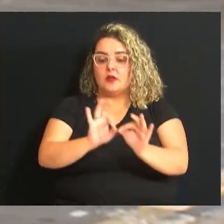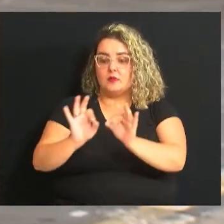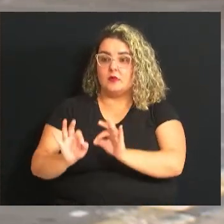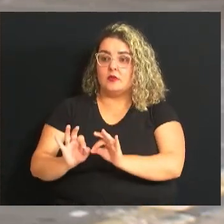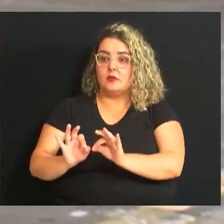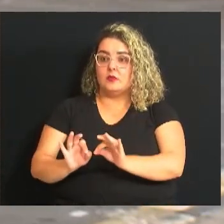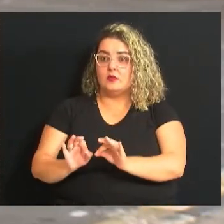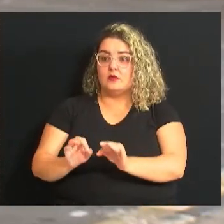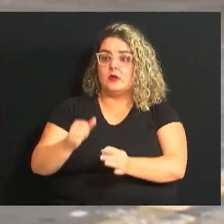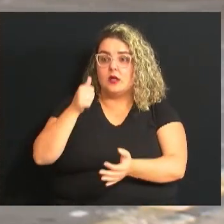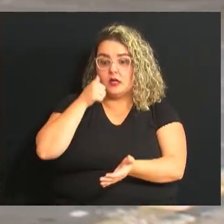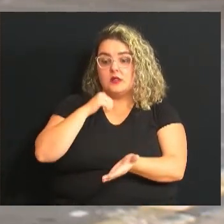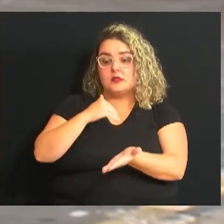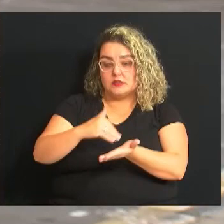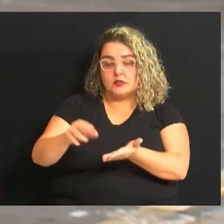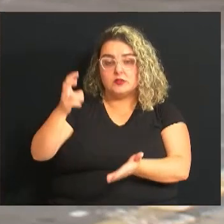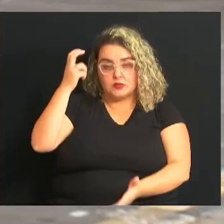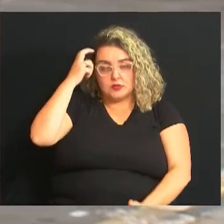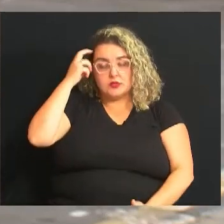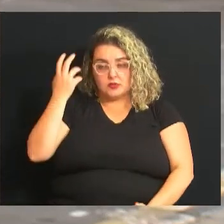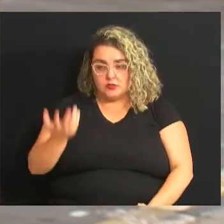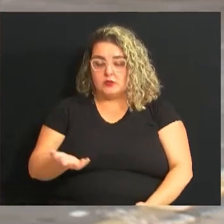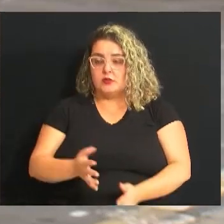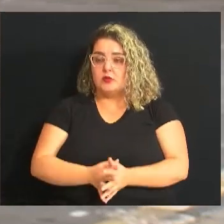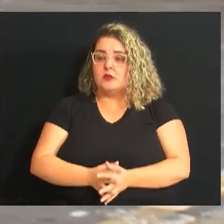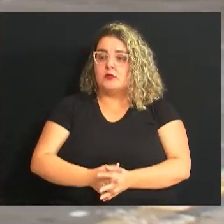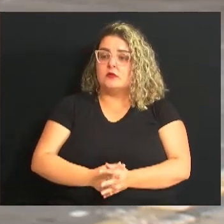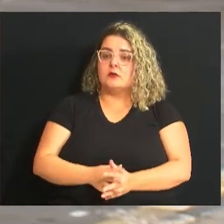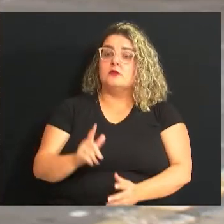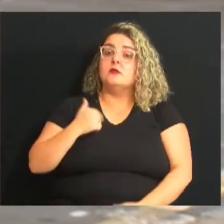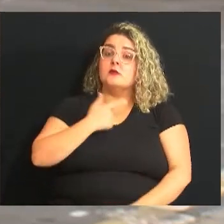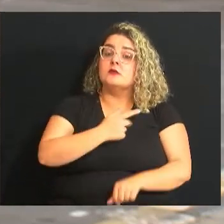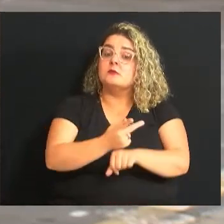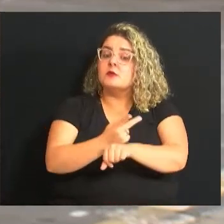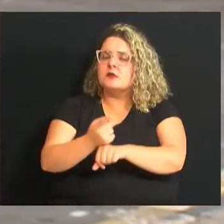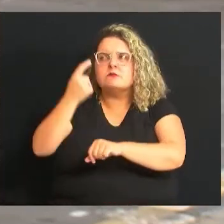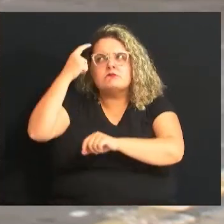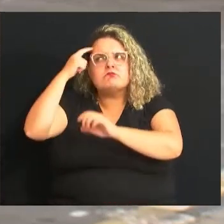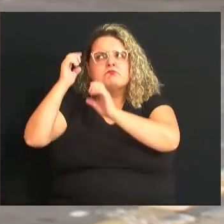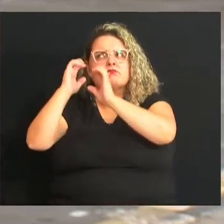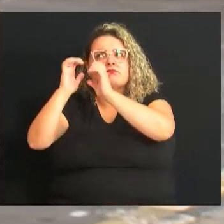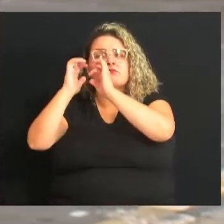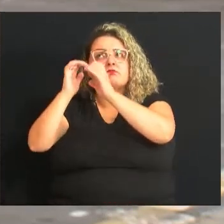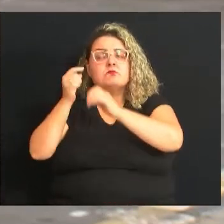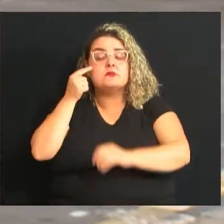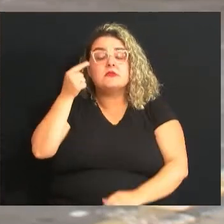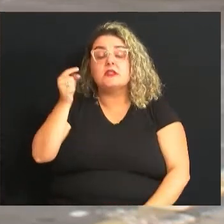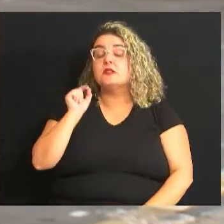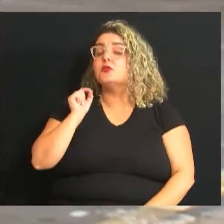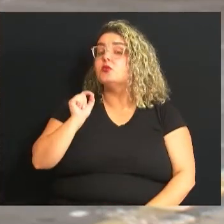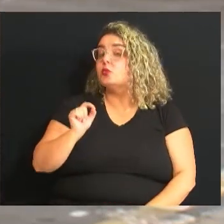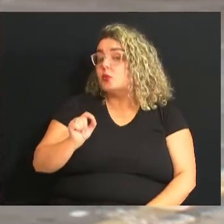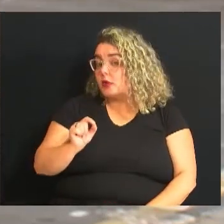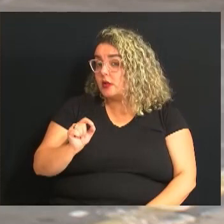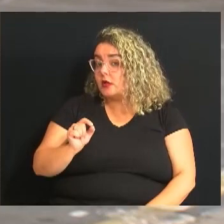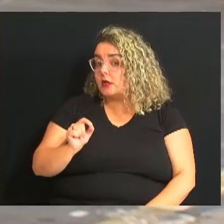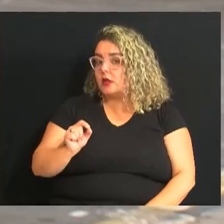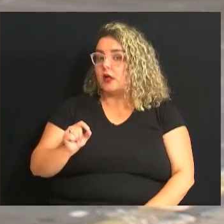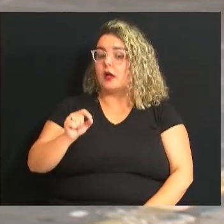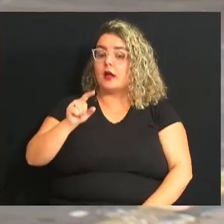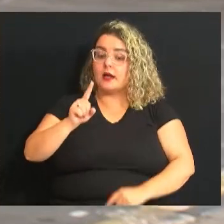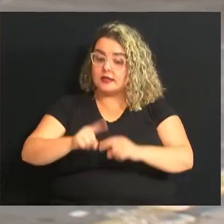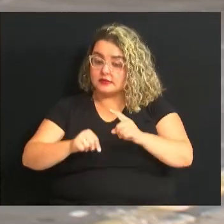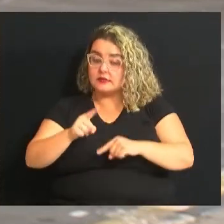acompanharam aqui, em particular o secretário de Cultura, e nós buscávamos fazer essa reflexão na perspectiva de que